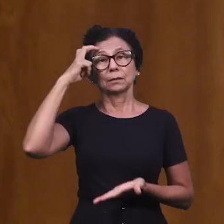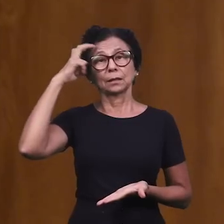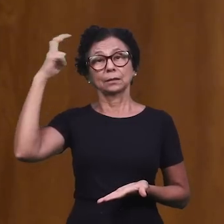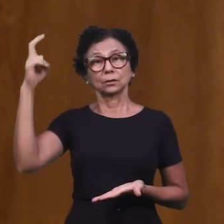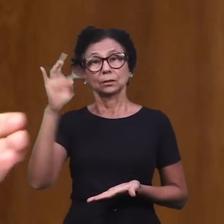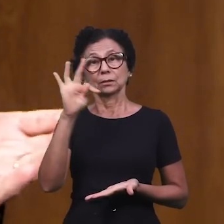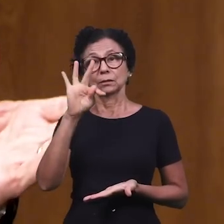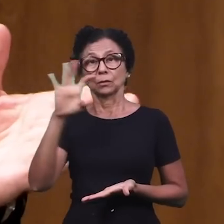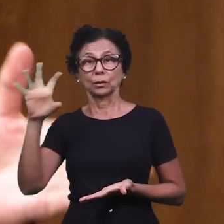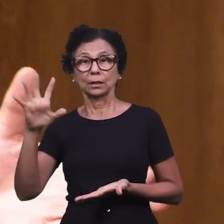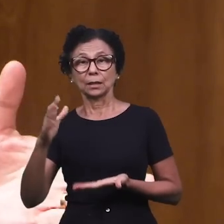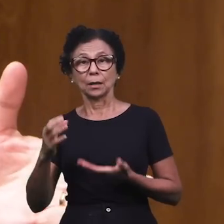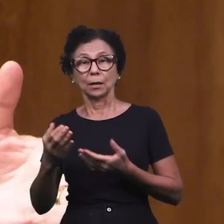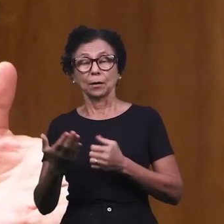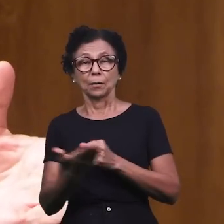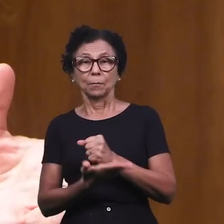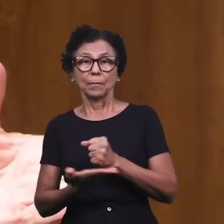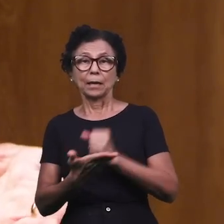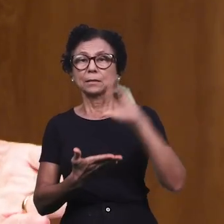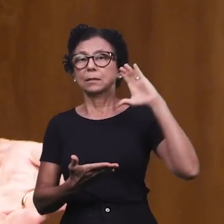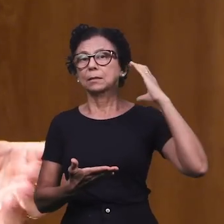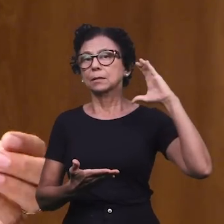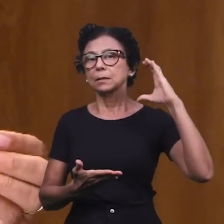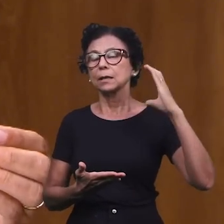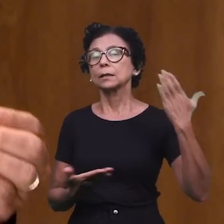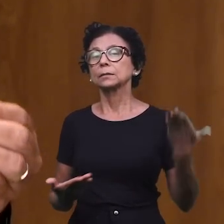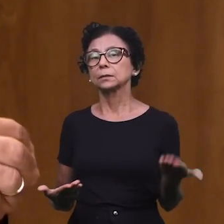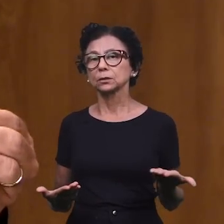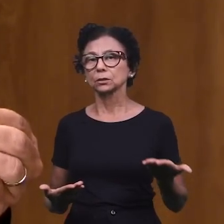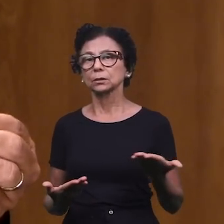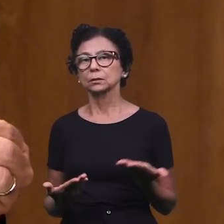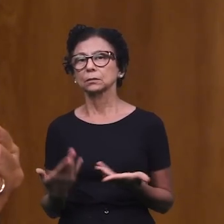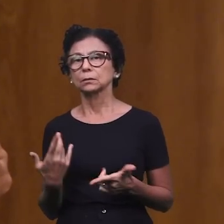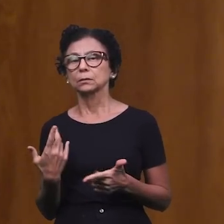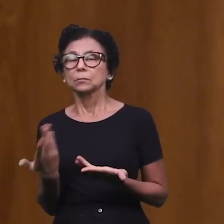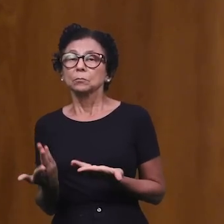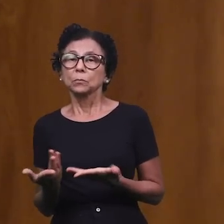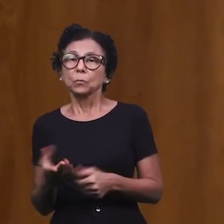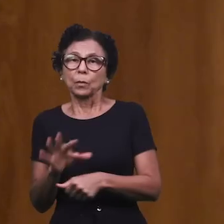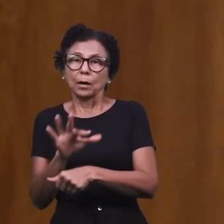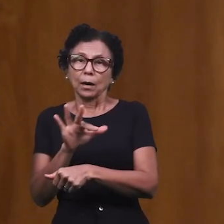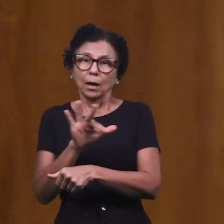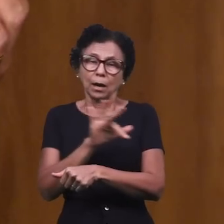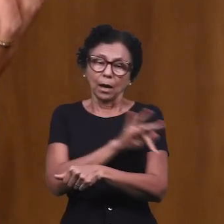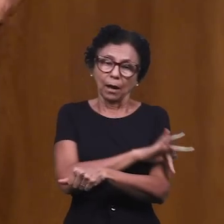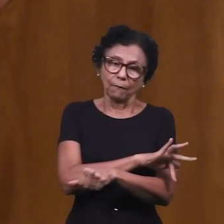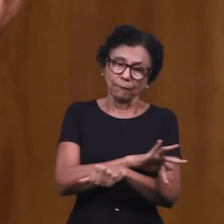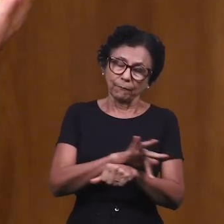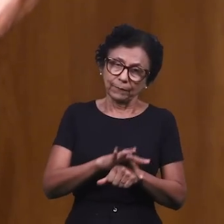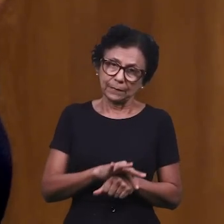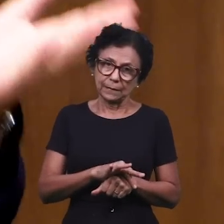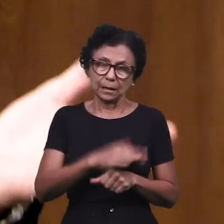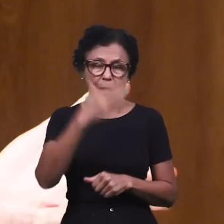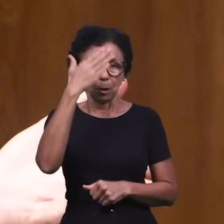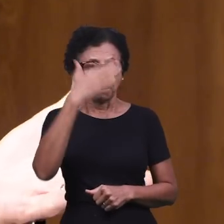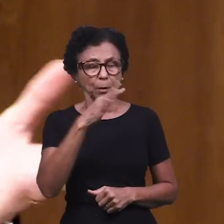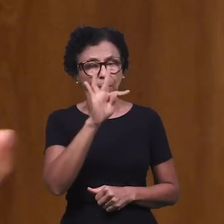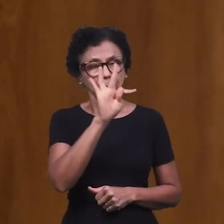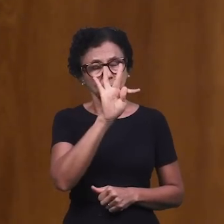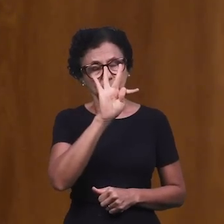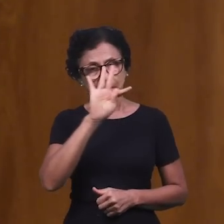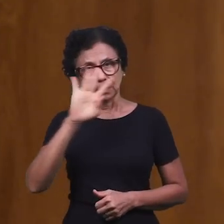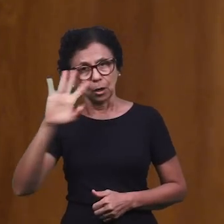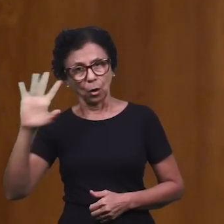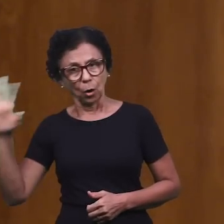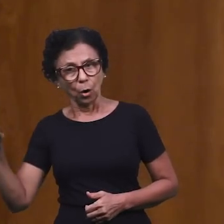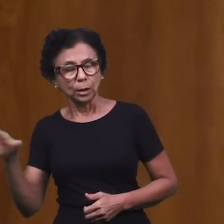teoria que ela é baseada na ciência. Por quê? Porque a física ela vai por formas teóricas e